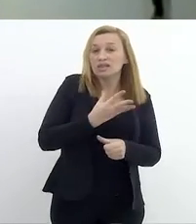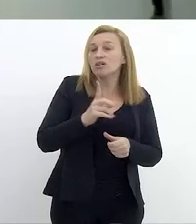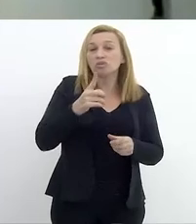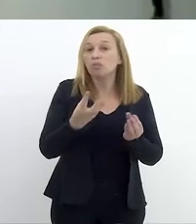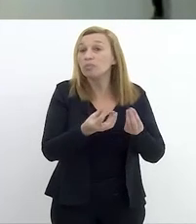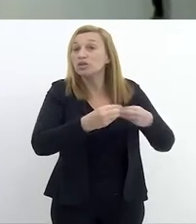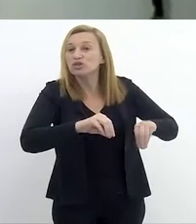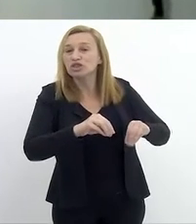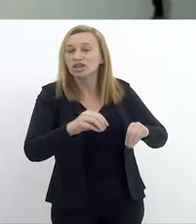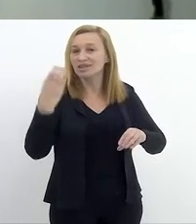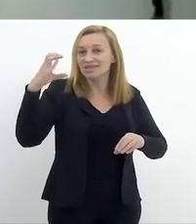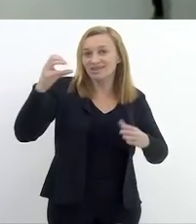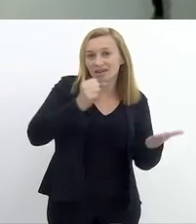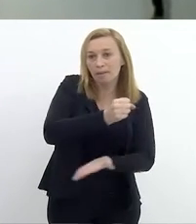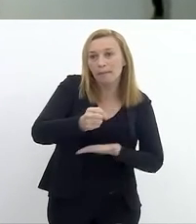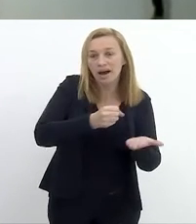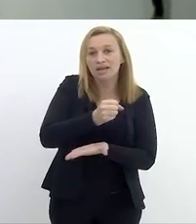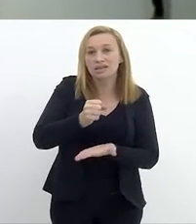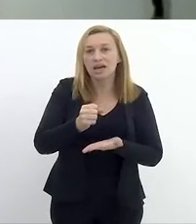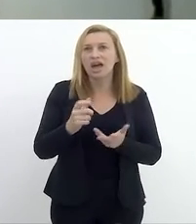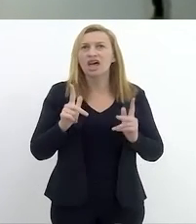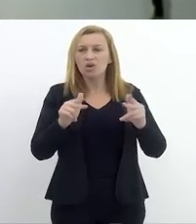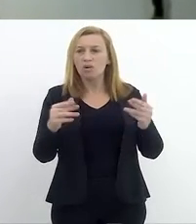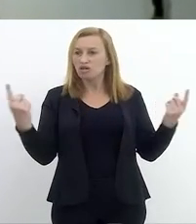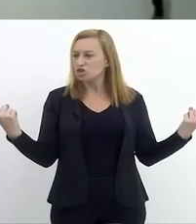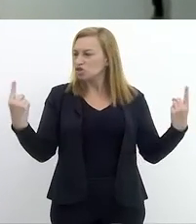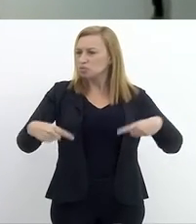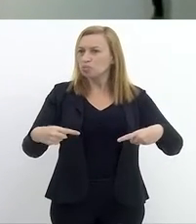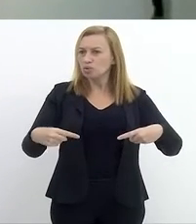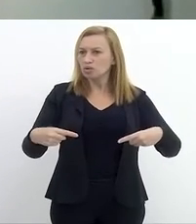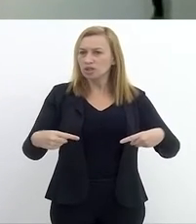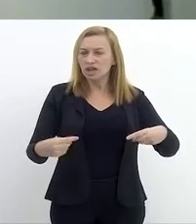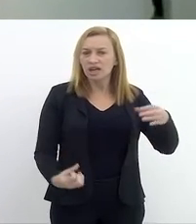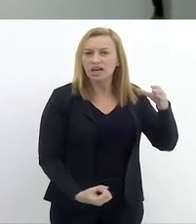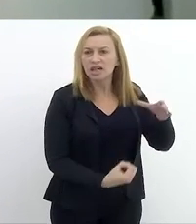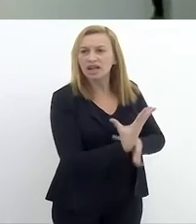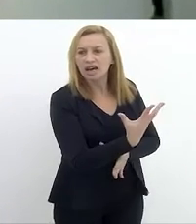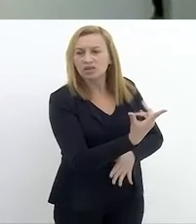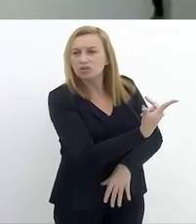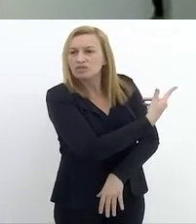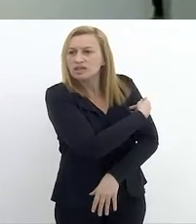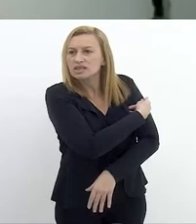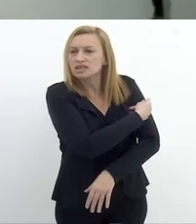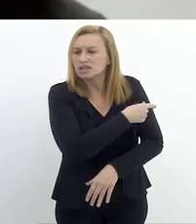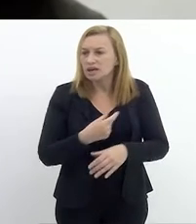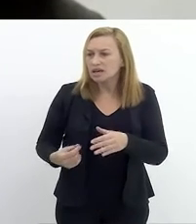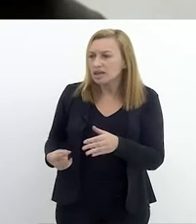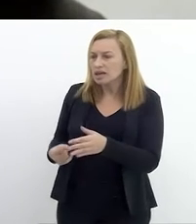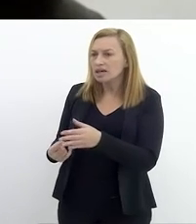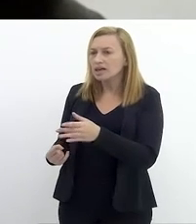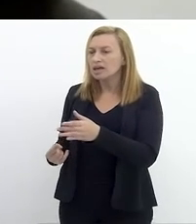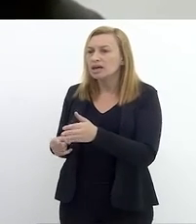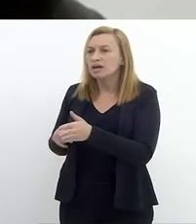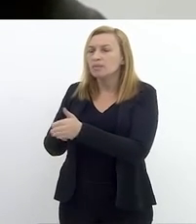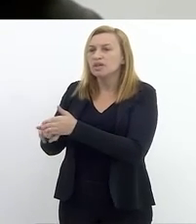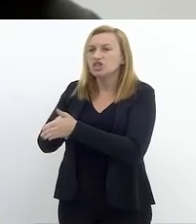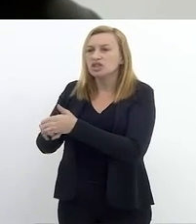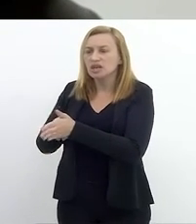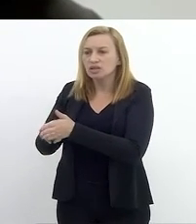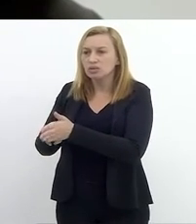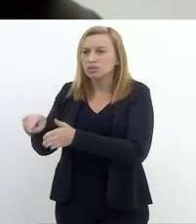como haver uma disputa entre fabricantes de vacinas e pesquisadores na área de virologia